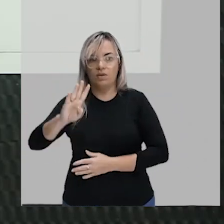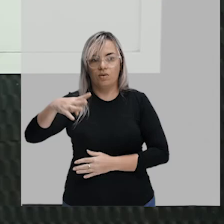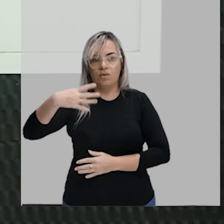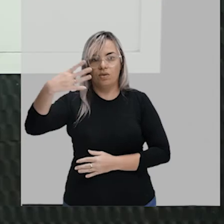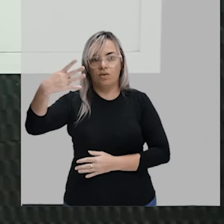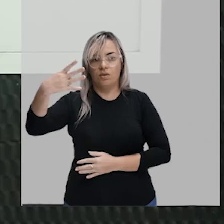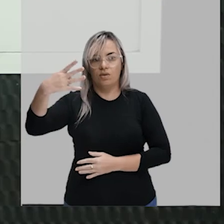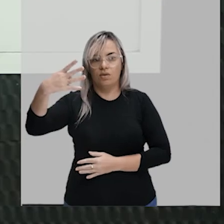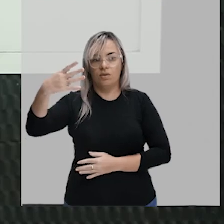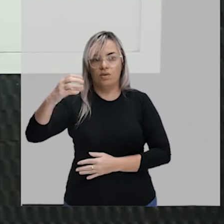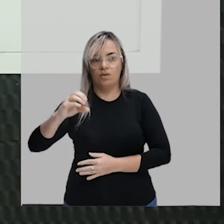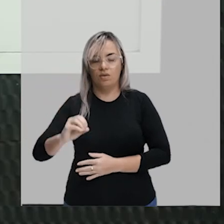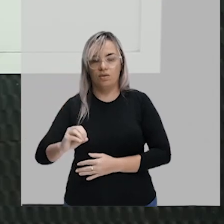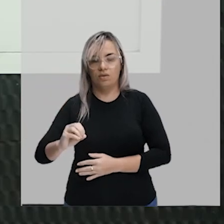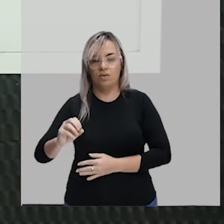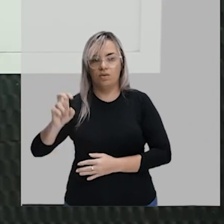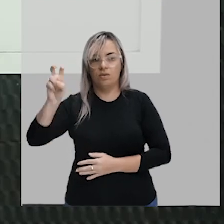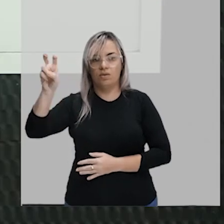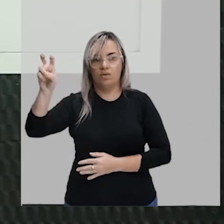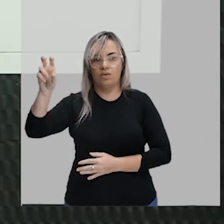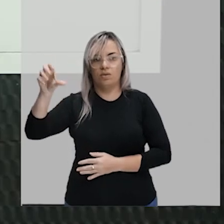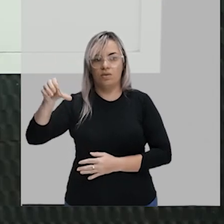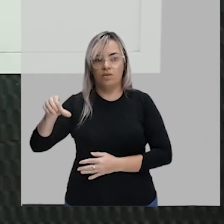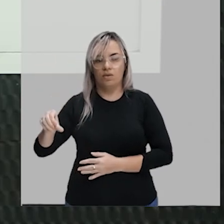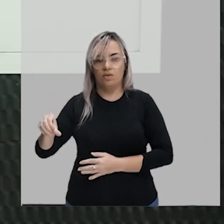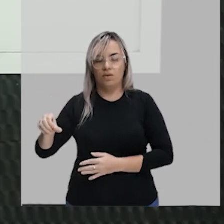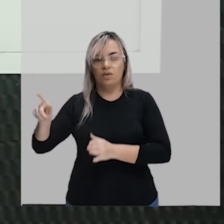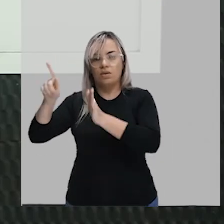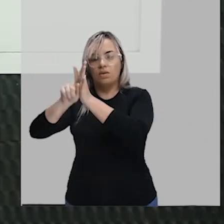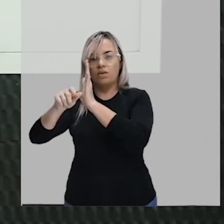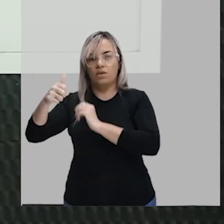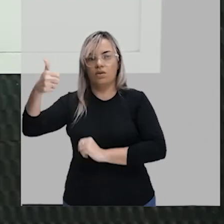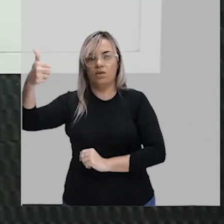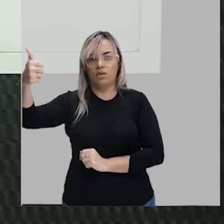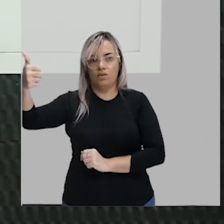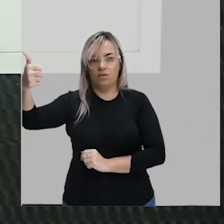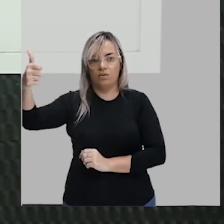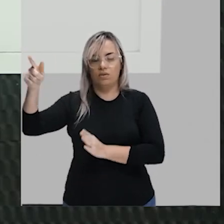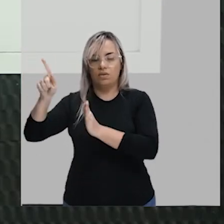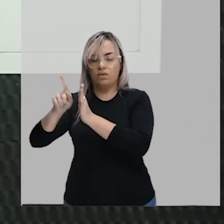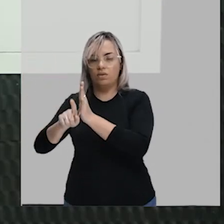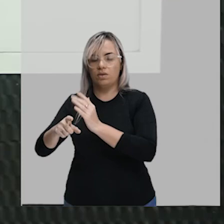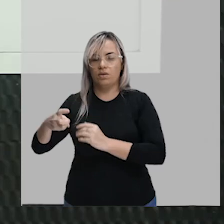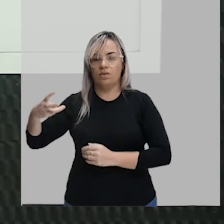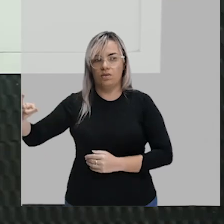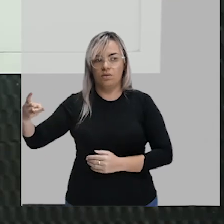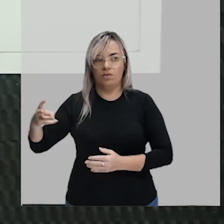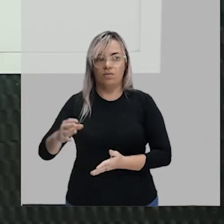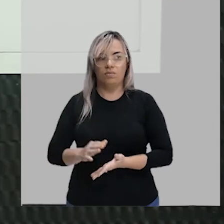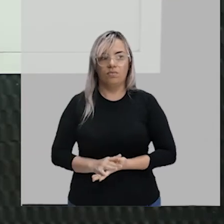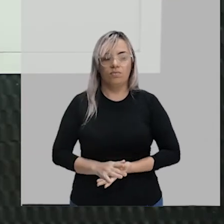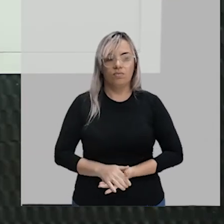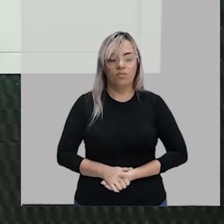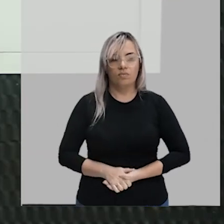4, 0, 5, 9, menos 1 e menos 3.